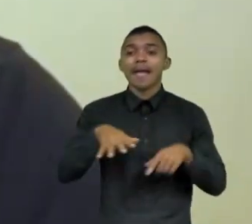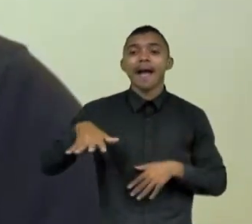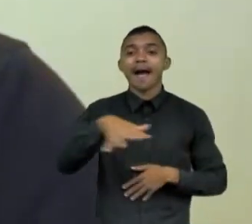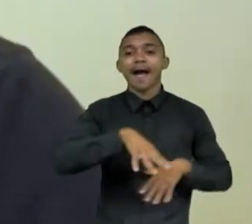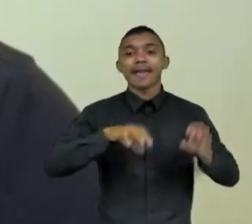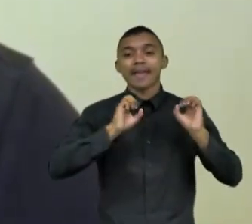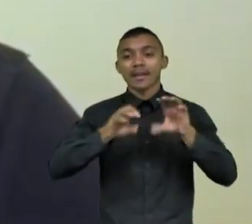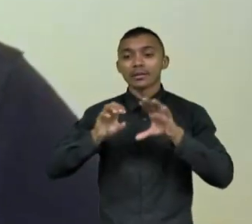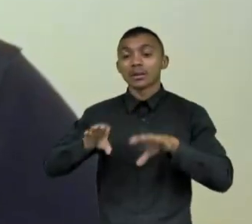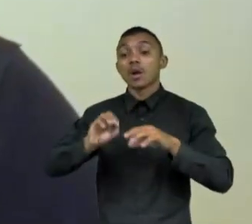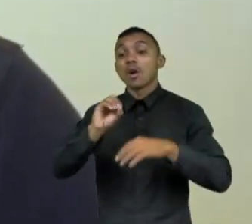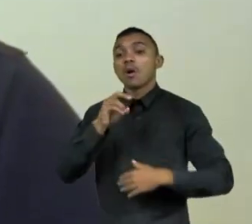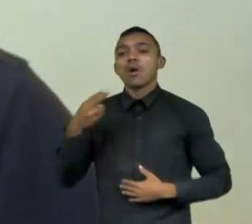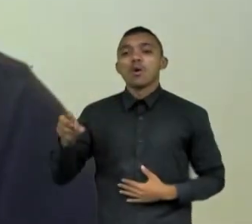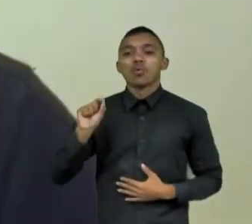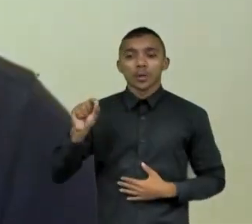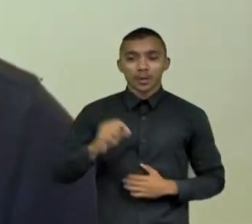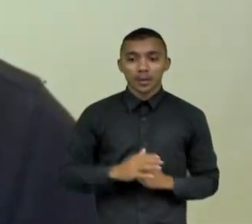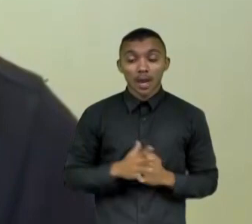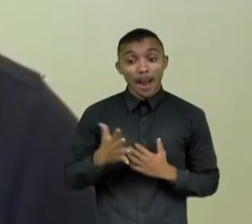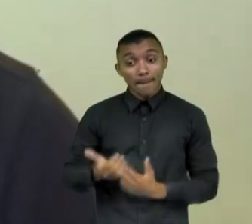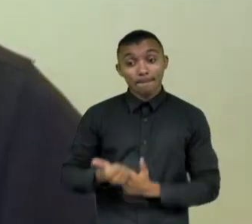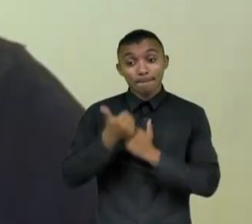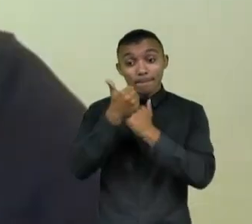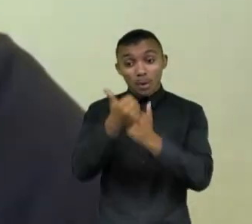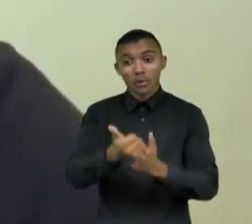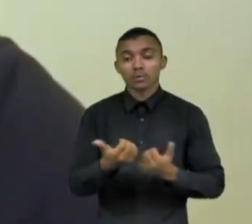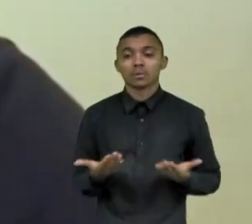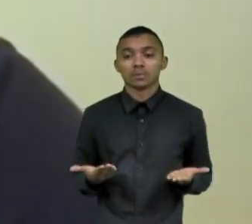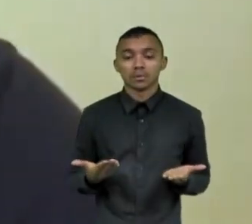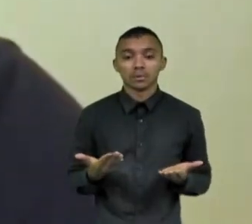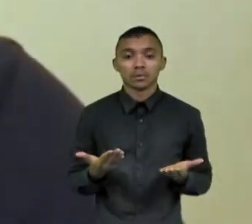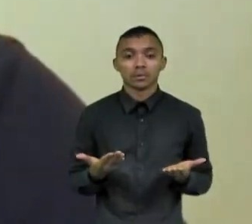ou eventualmente até um suporte de renda,